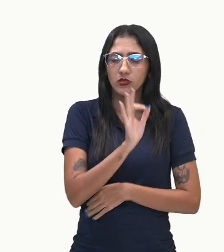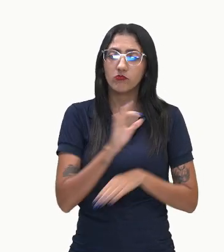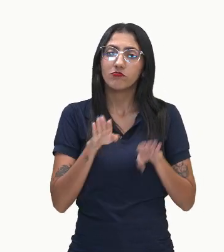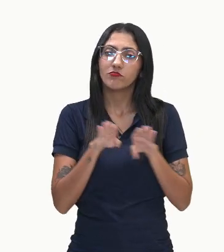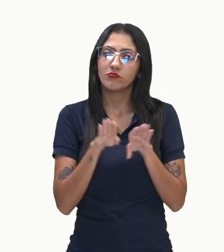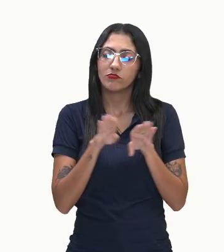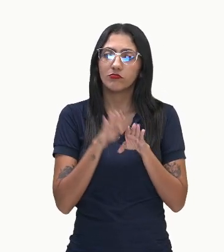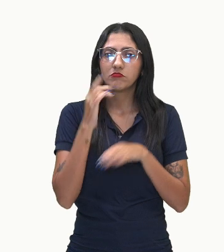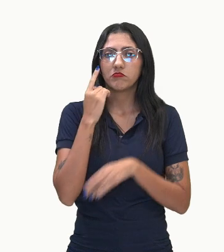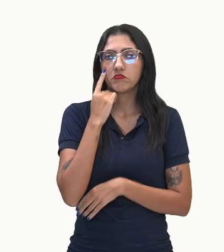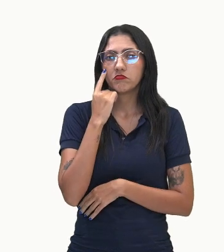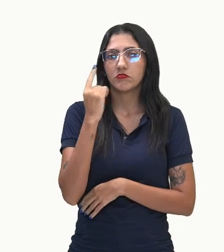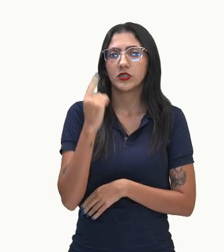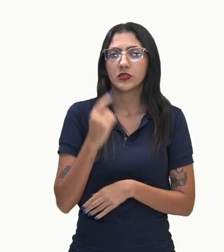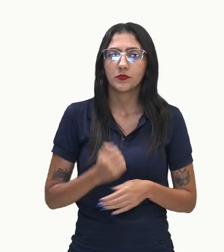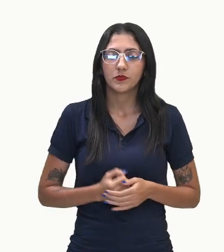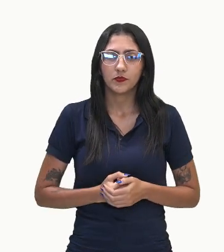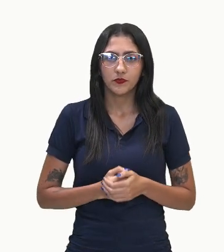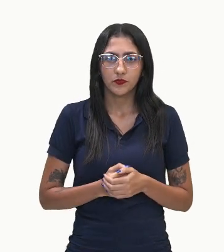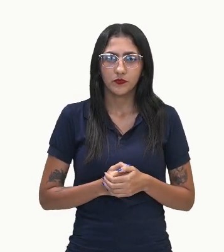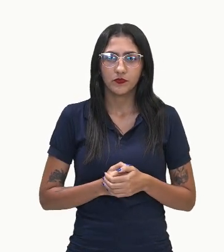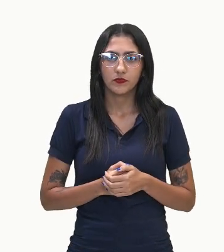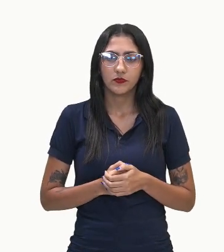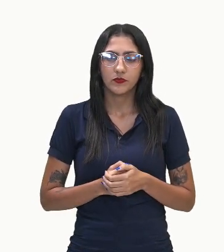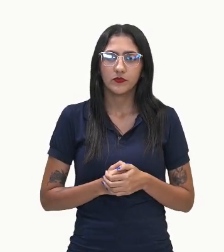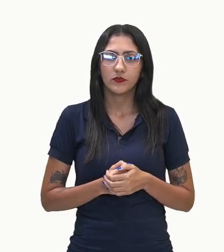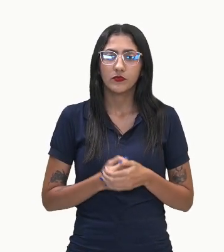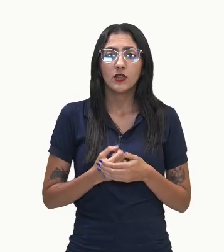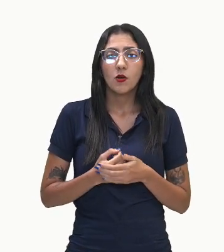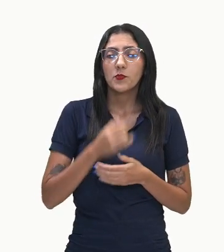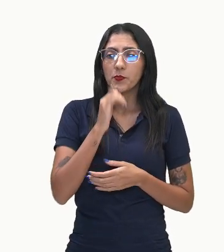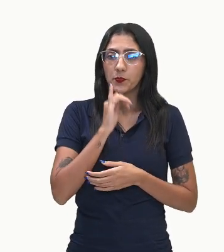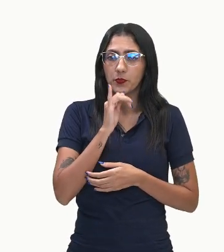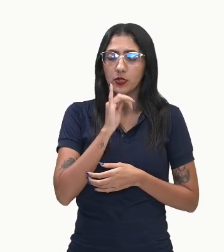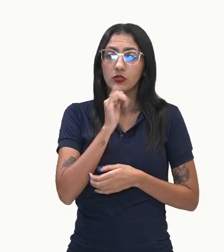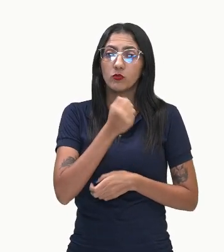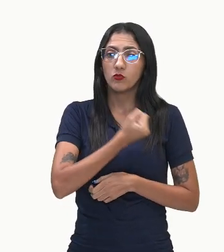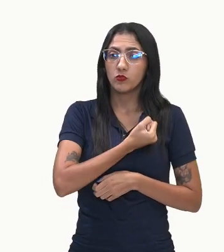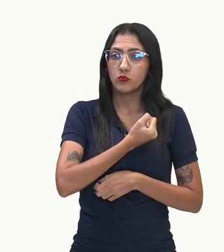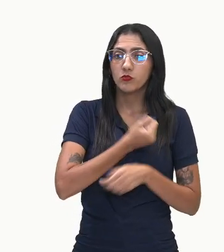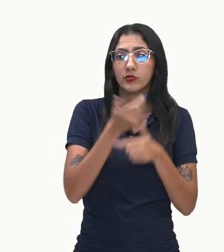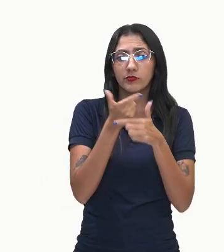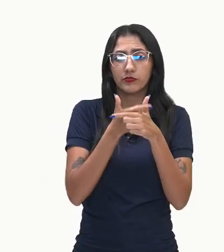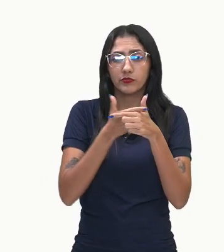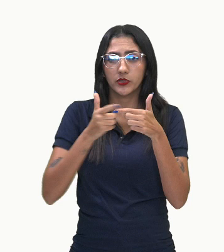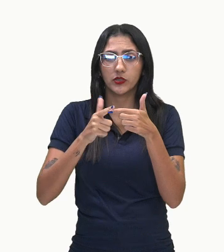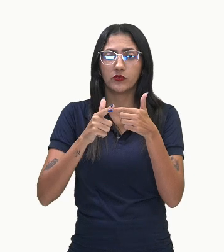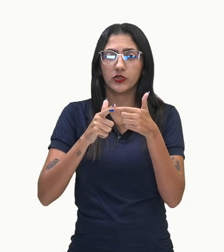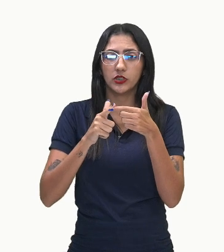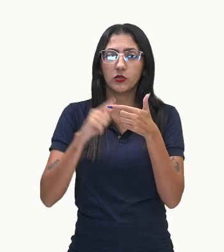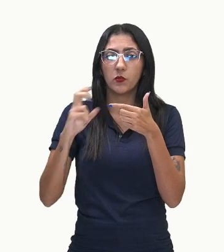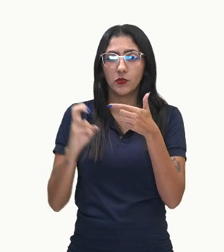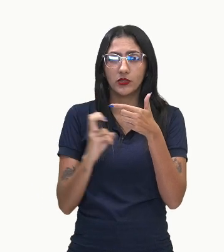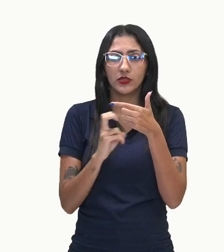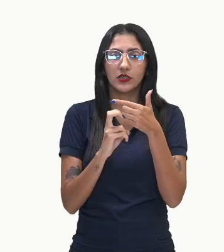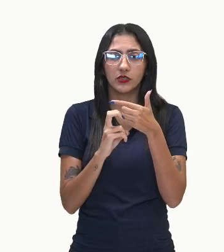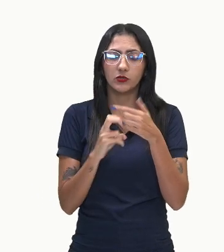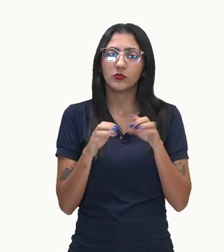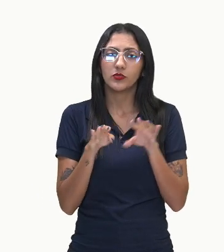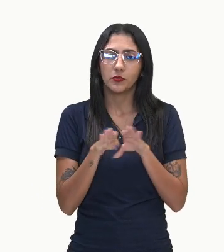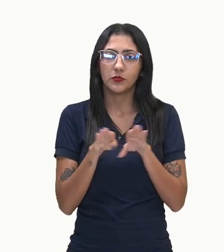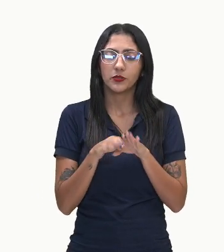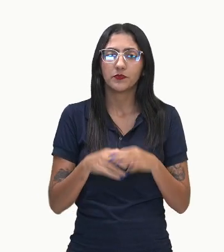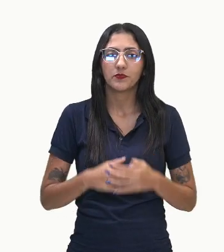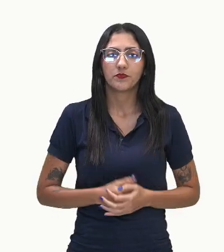ser expresso como sendo 1/5, ou seja, vou pegar o todo e dividir por 5.